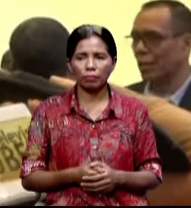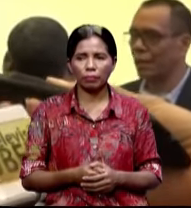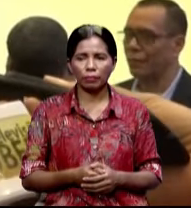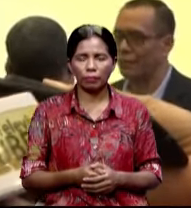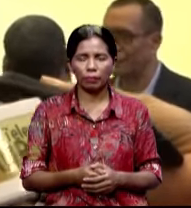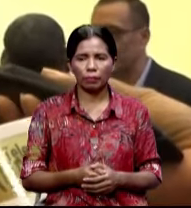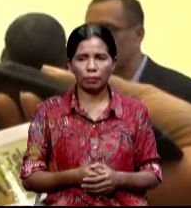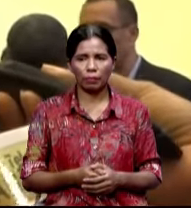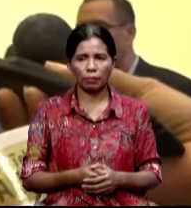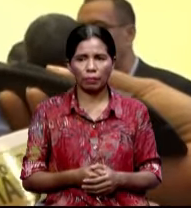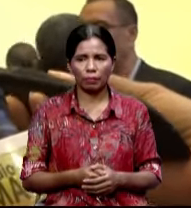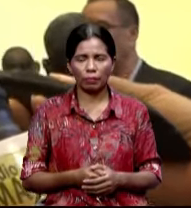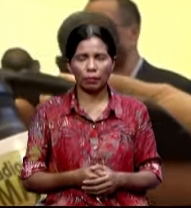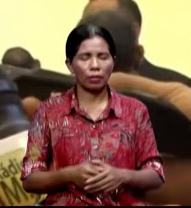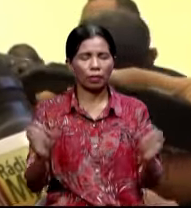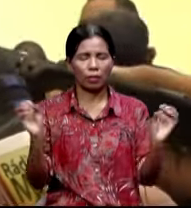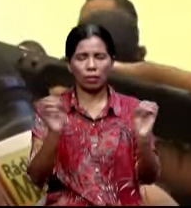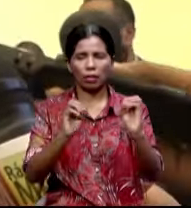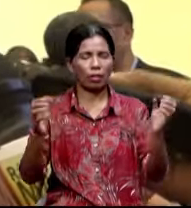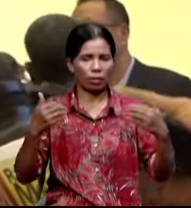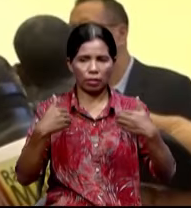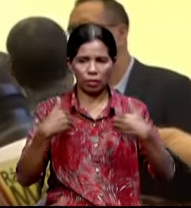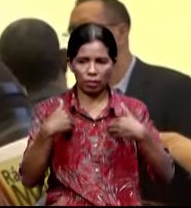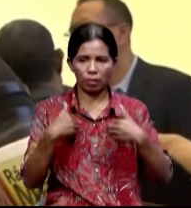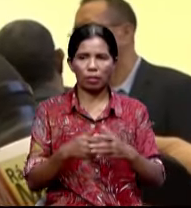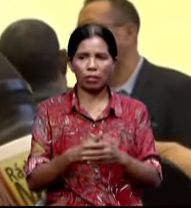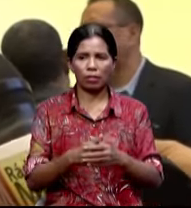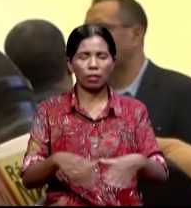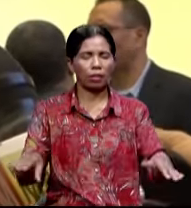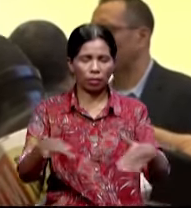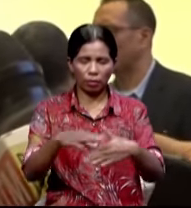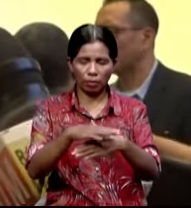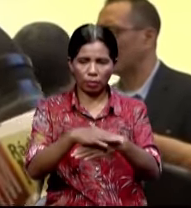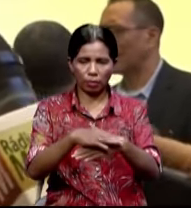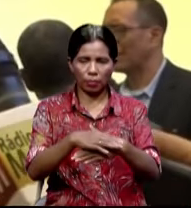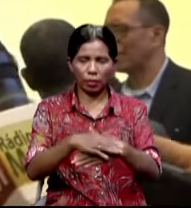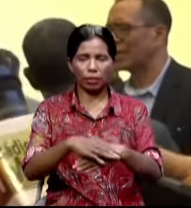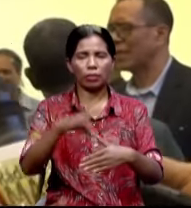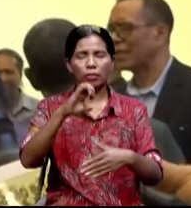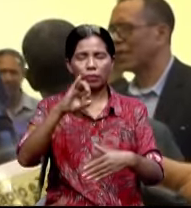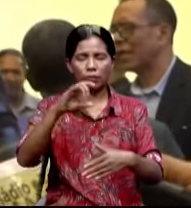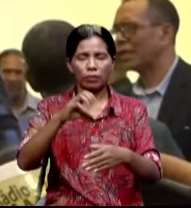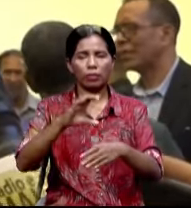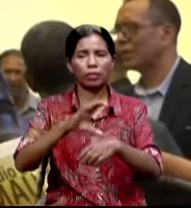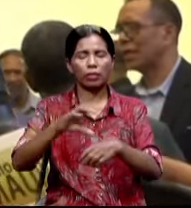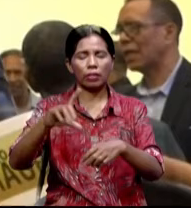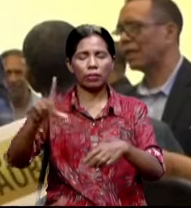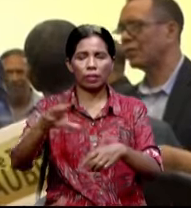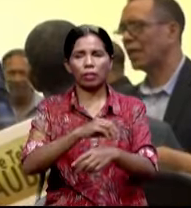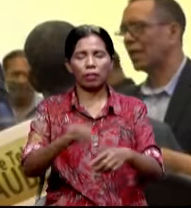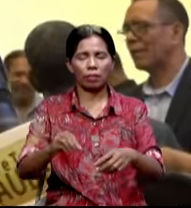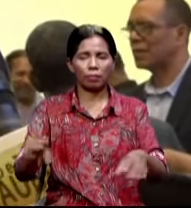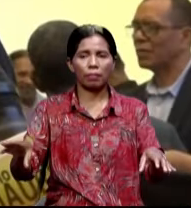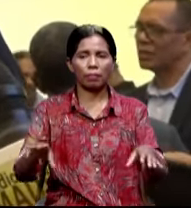Nem que ato de casamento civil de né nem que participação presidente nem